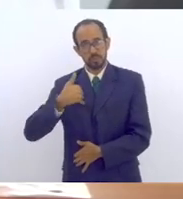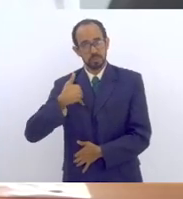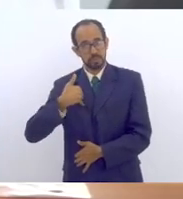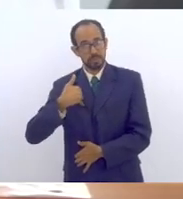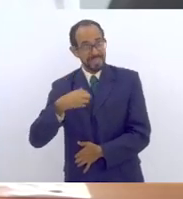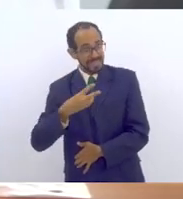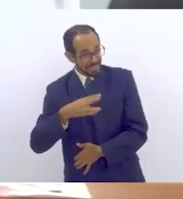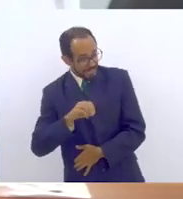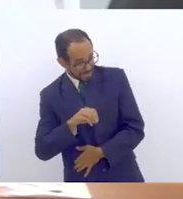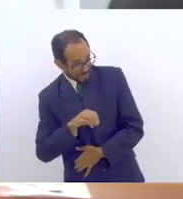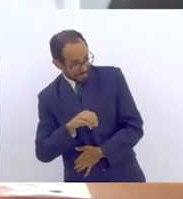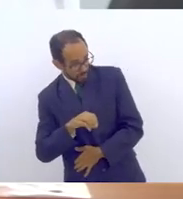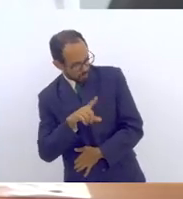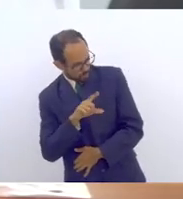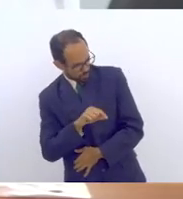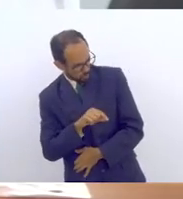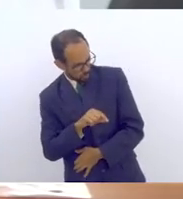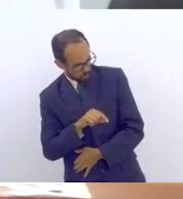diminuiu